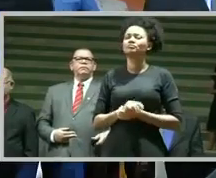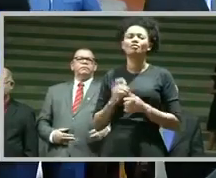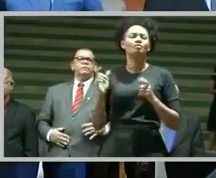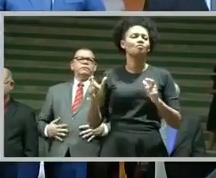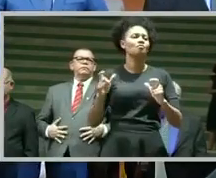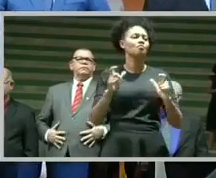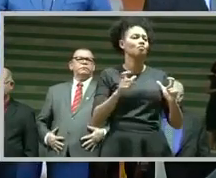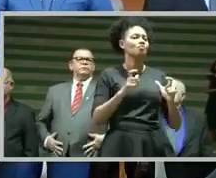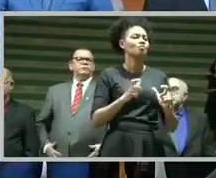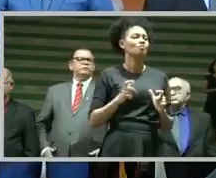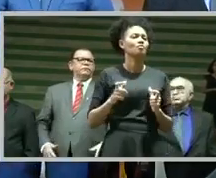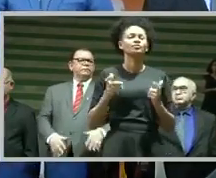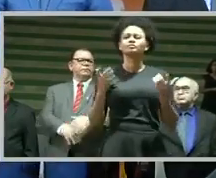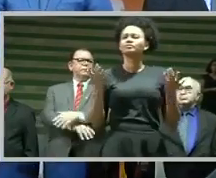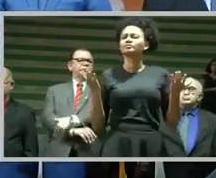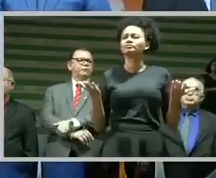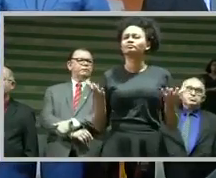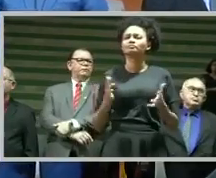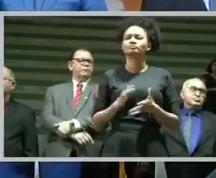Onde está a primeira pessoa?